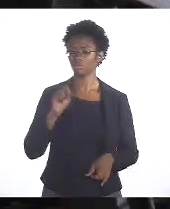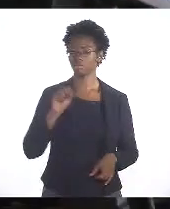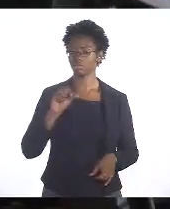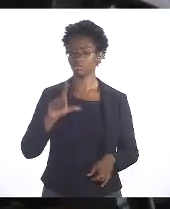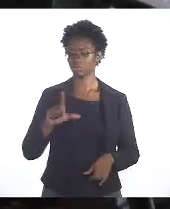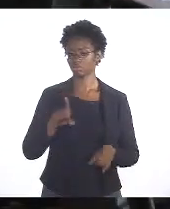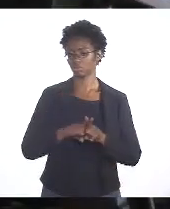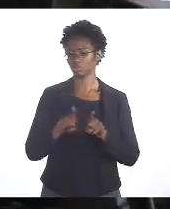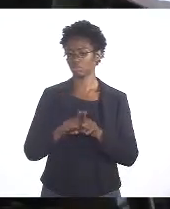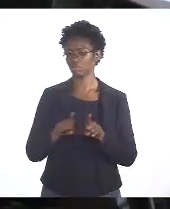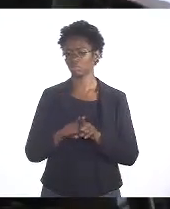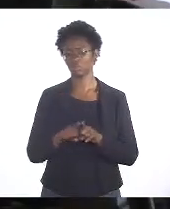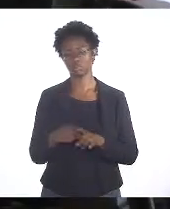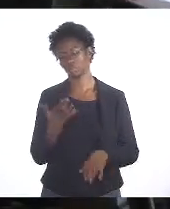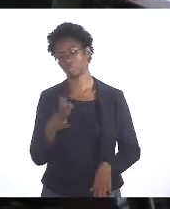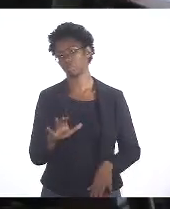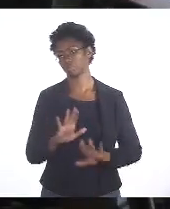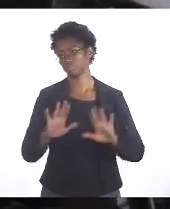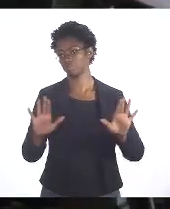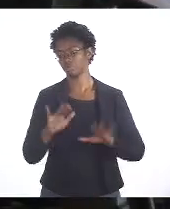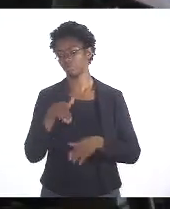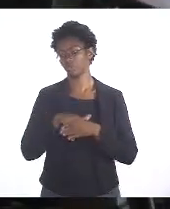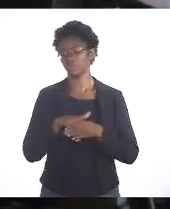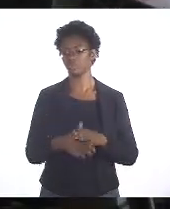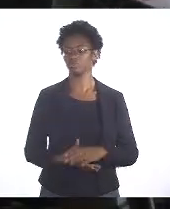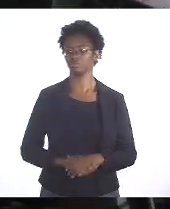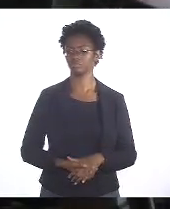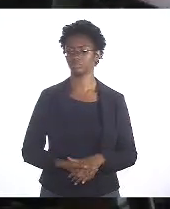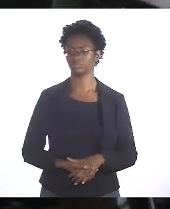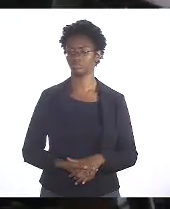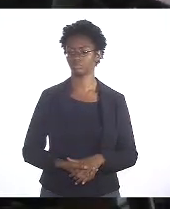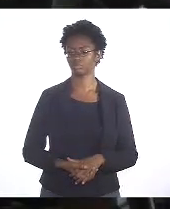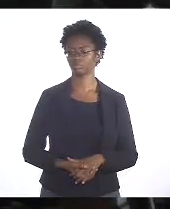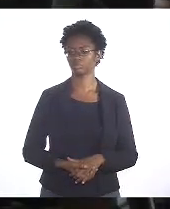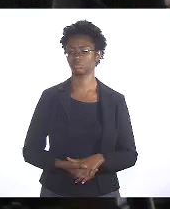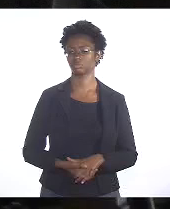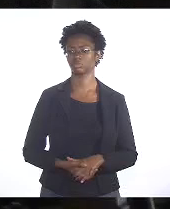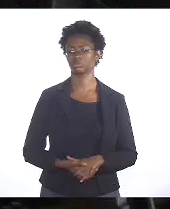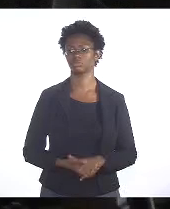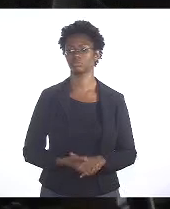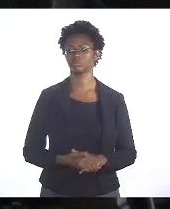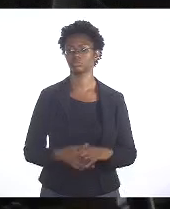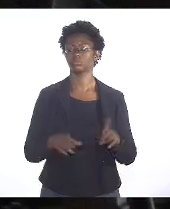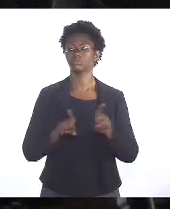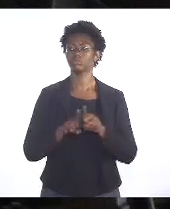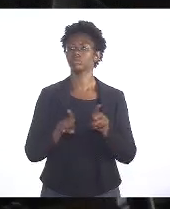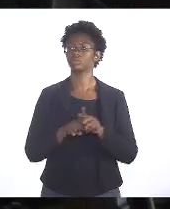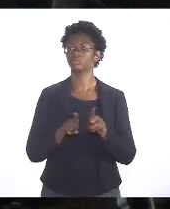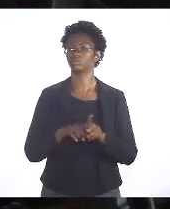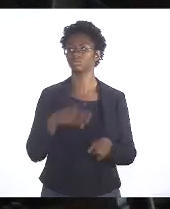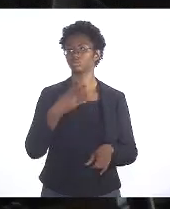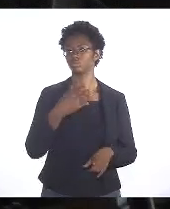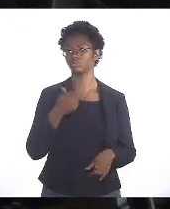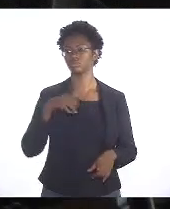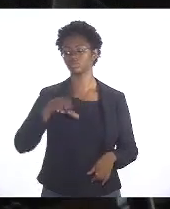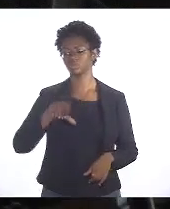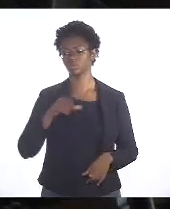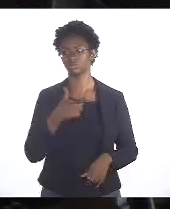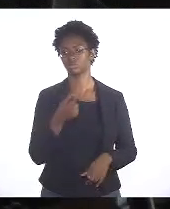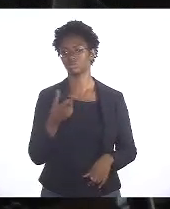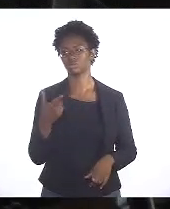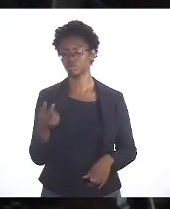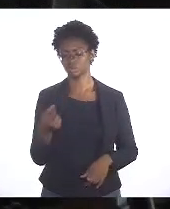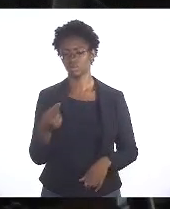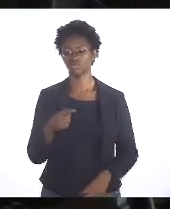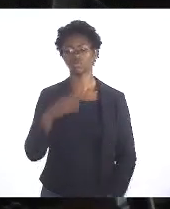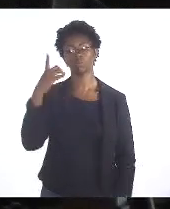PSOL, abstenção. Em tramitação ordinária, em discussão única, projeto de resolução 419 de 2020, de autoria do deputado Jorge Felipe